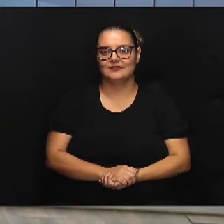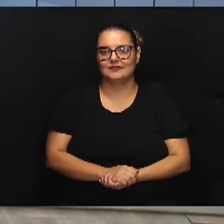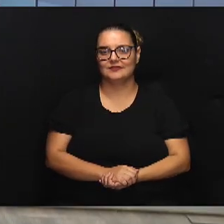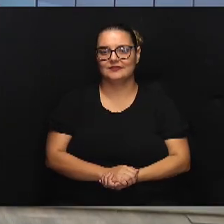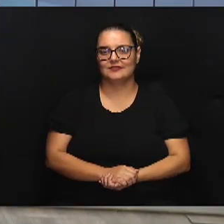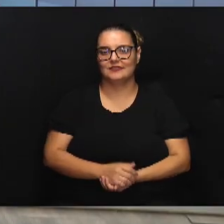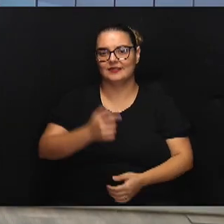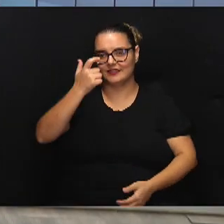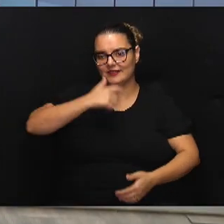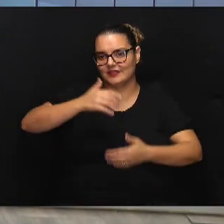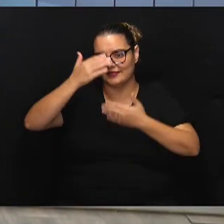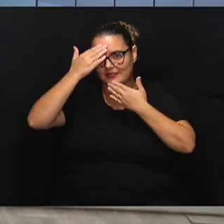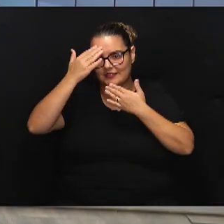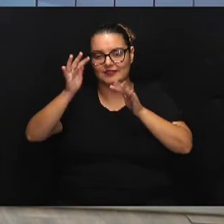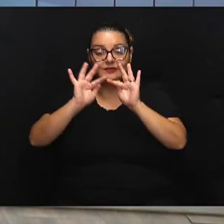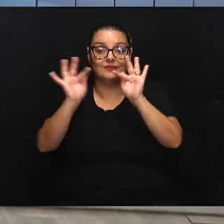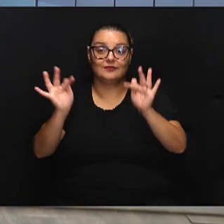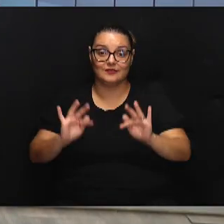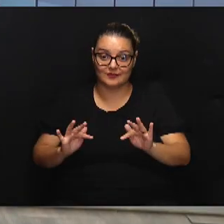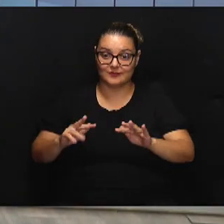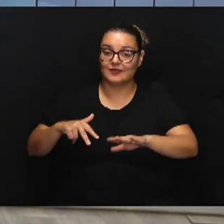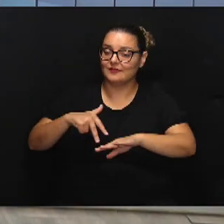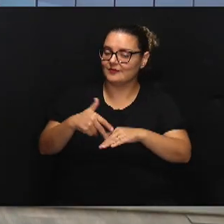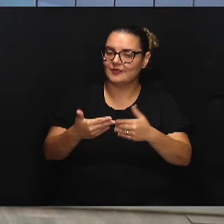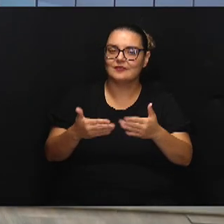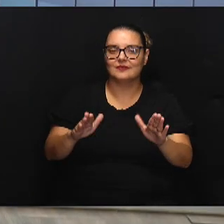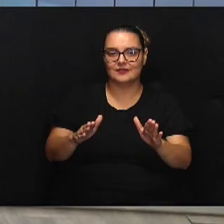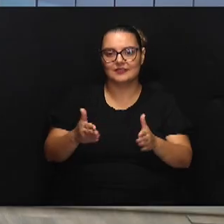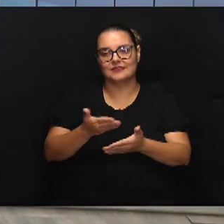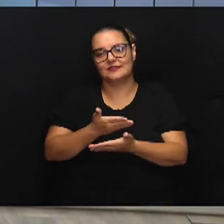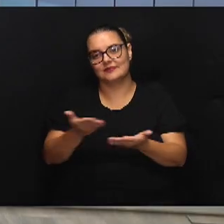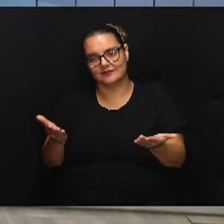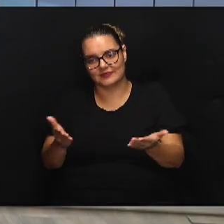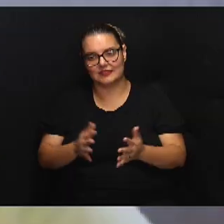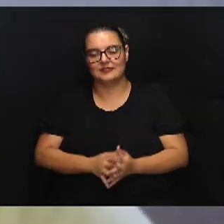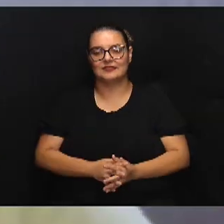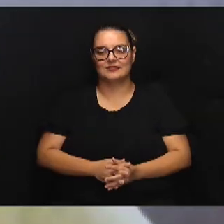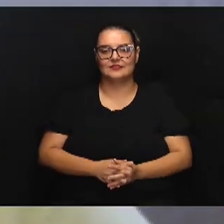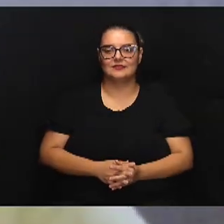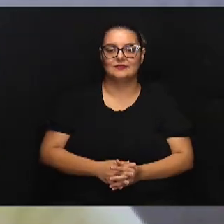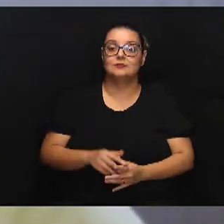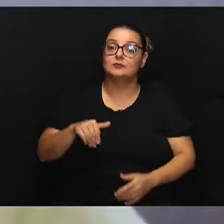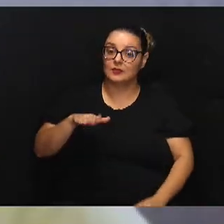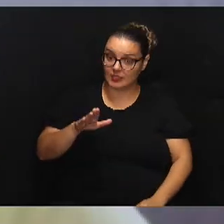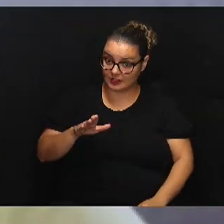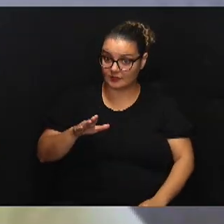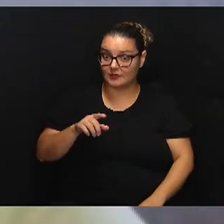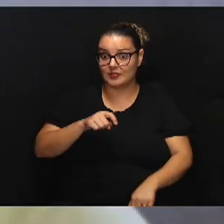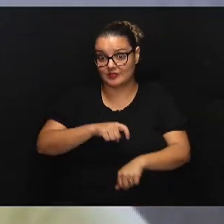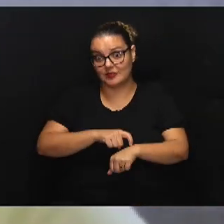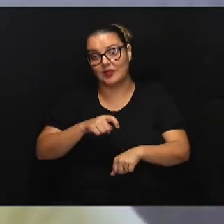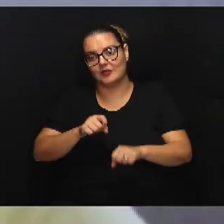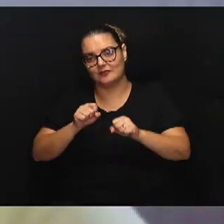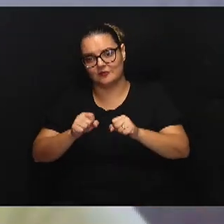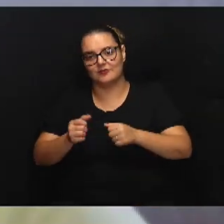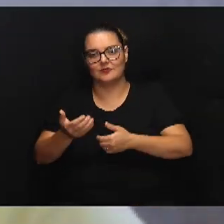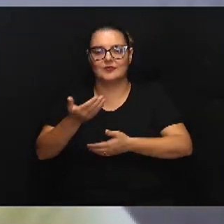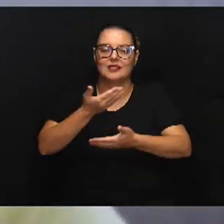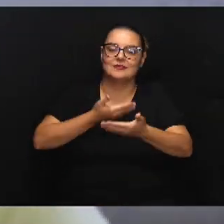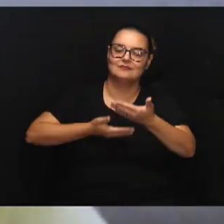Muito obrigada. Eu fico feliz, me coloco à disposição de vocês para que mais horas nós possamos